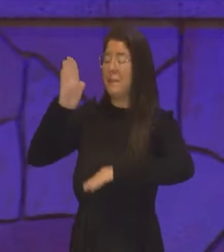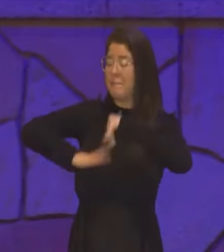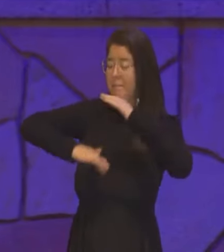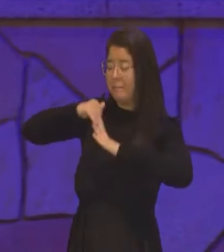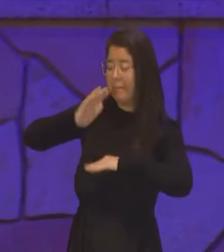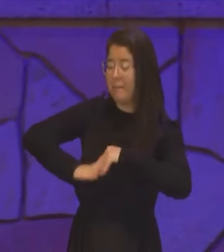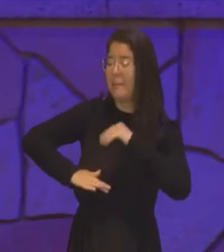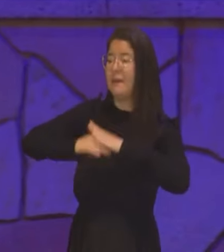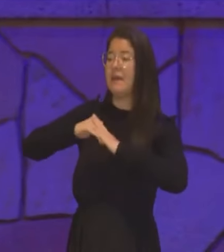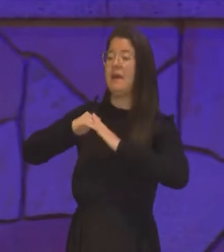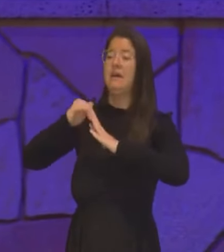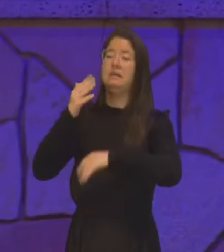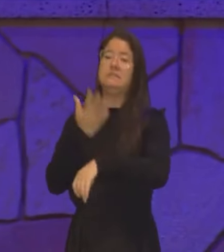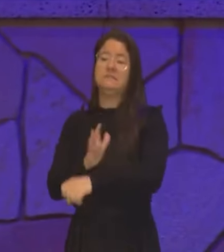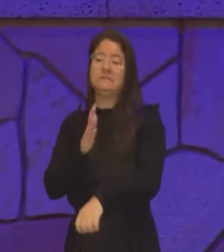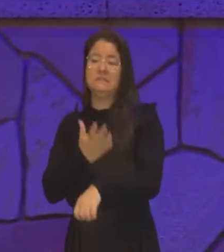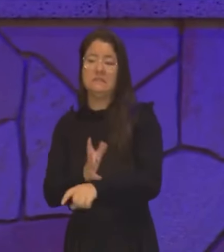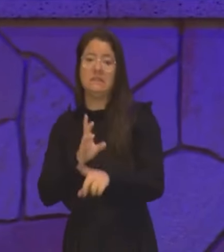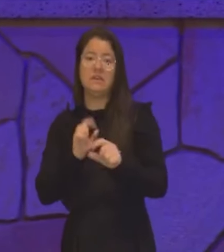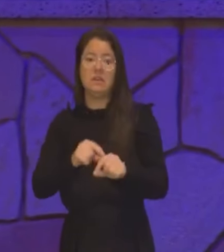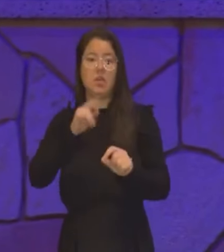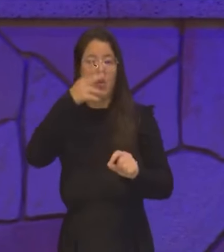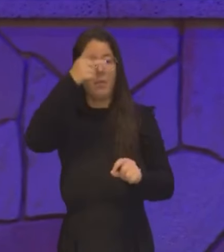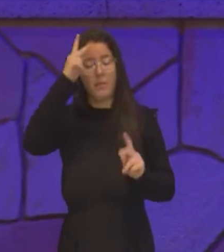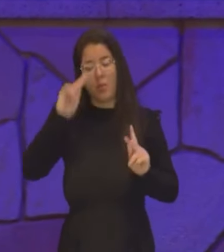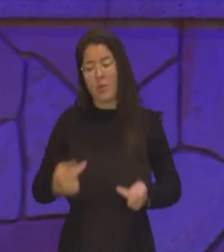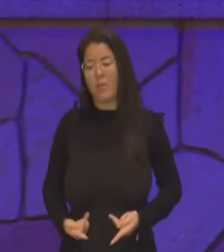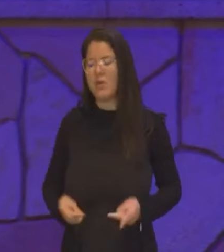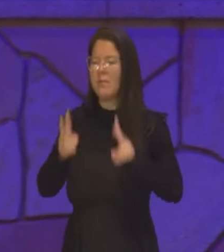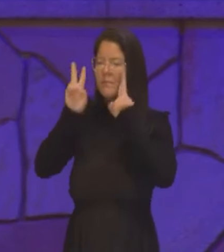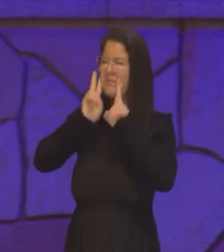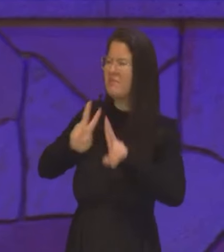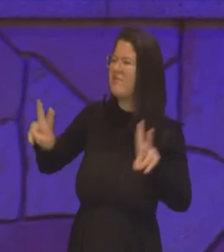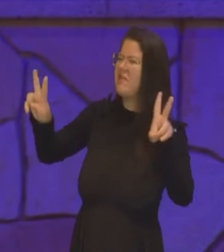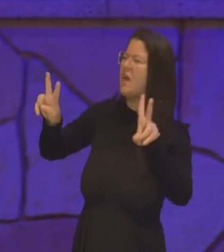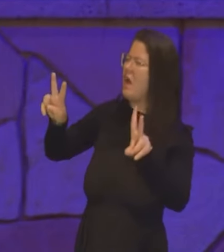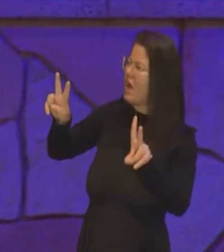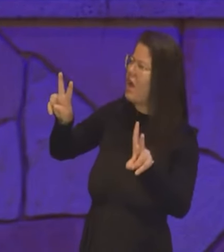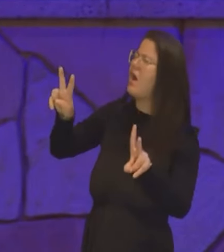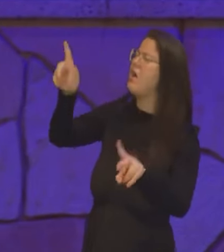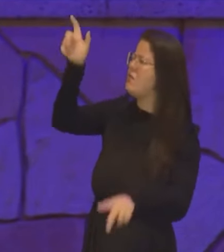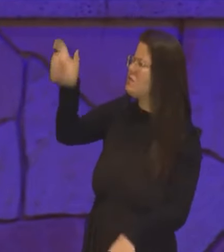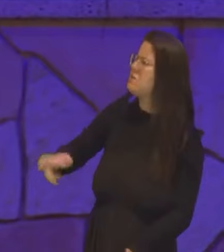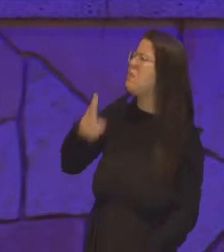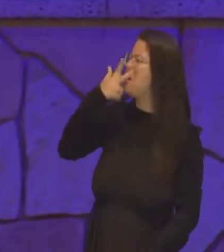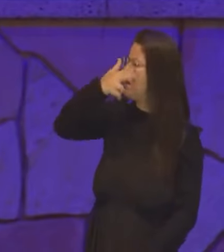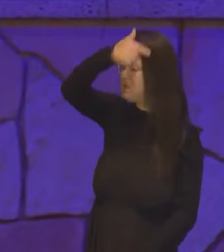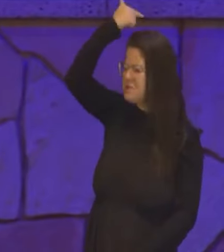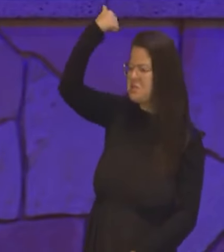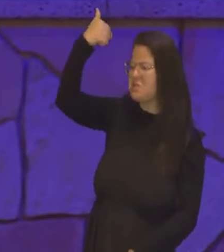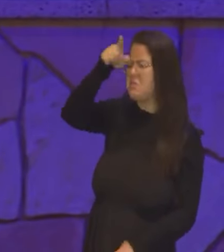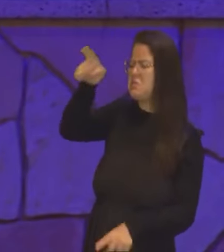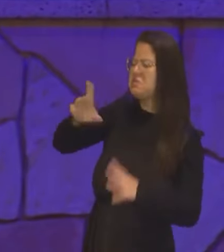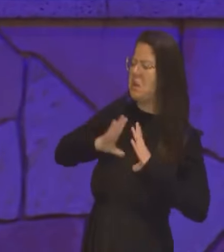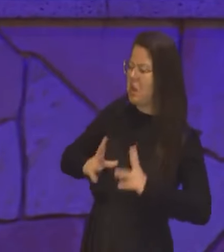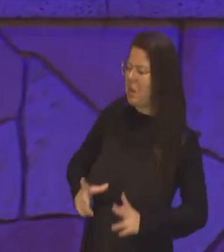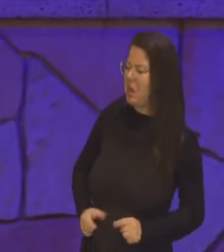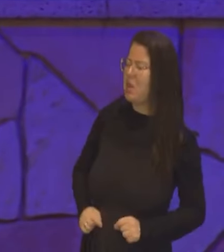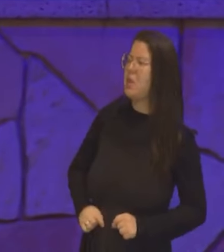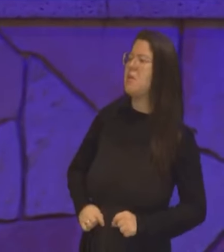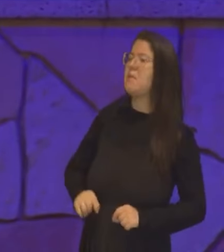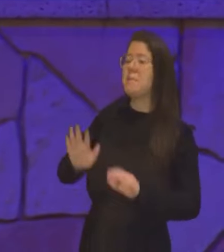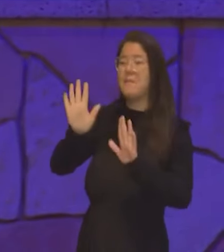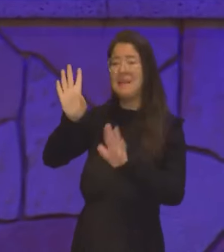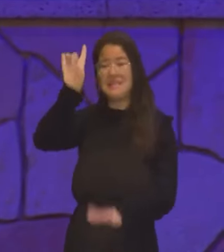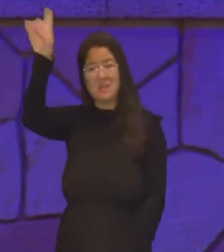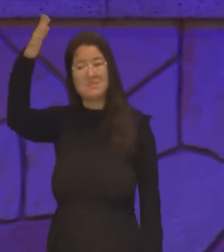práticas que aos olhos dos homens convencem qualquer um de que você é santo, de que você é consagrado, de que você é separado,